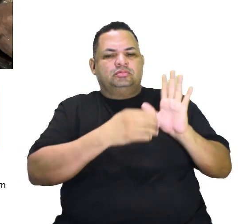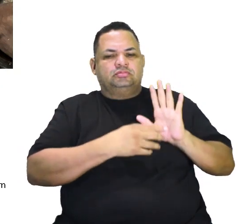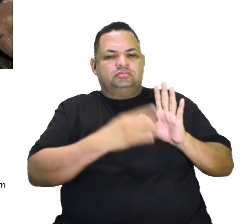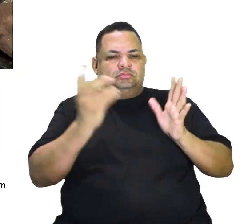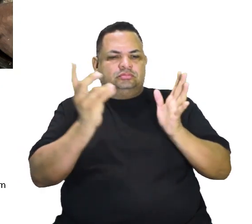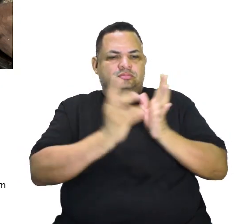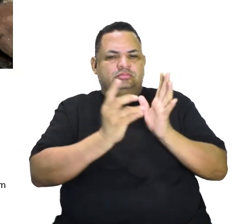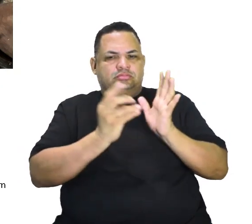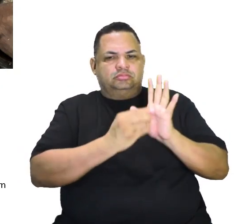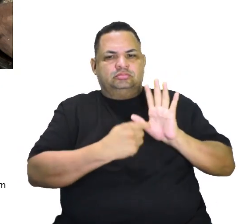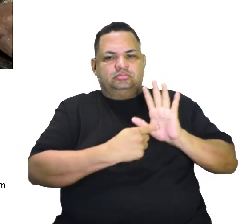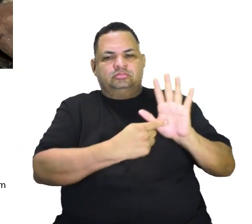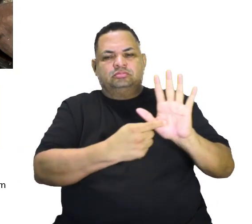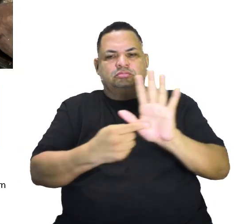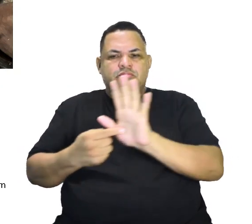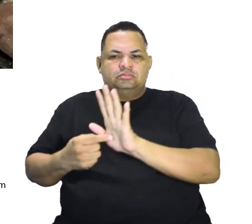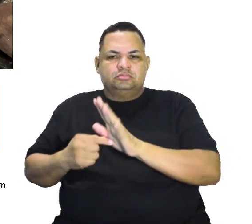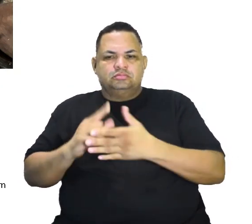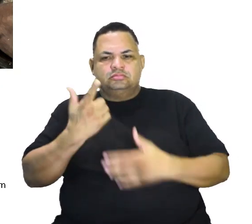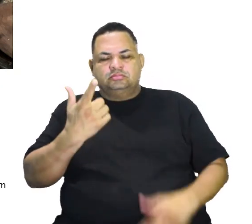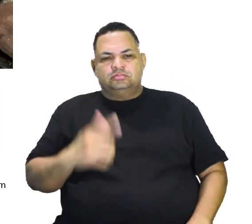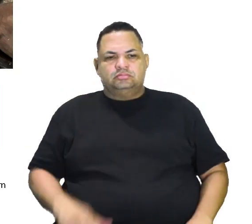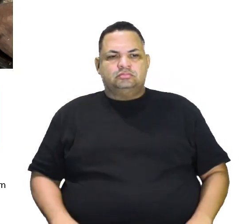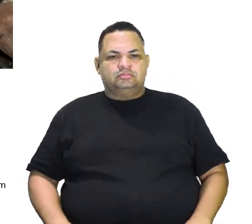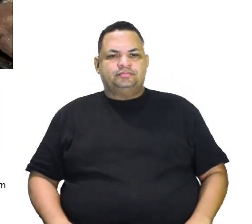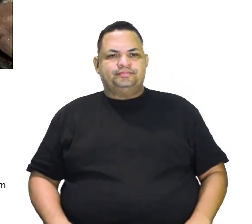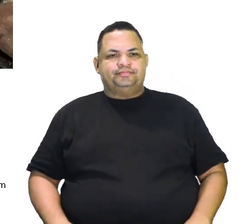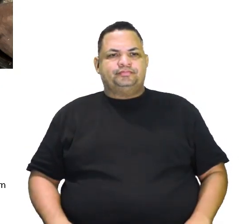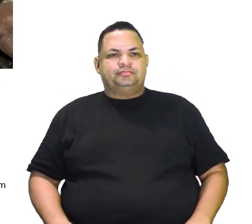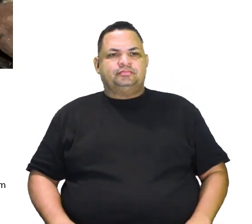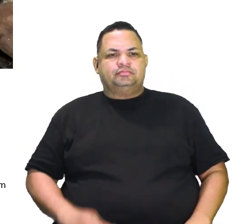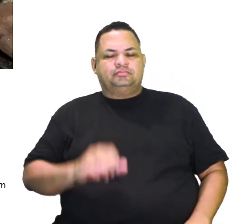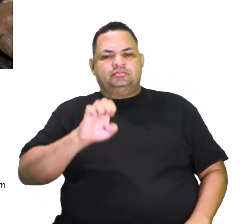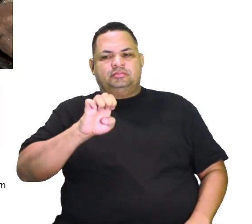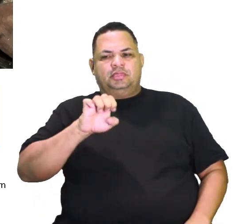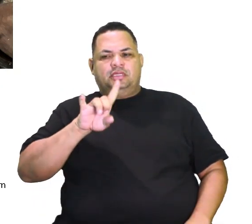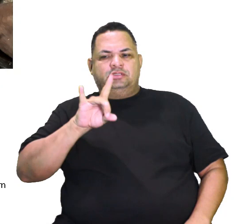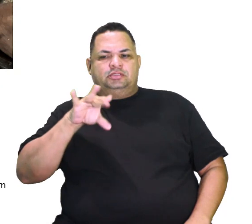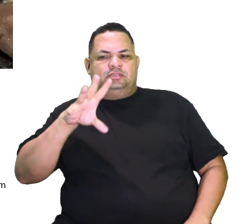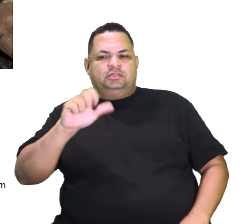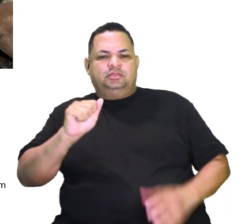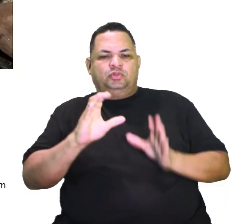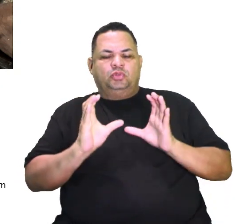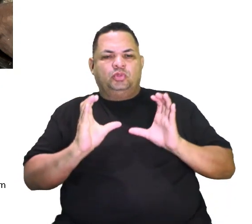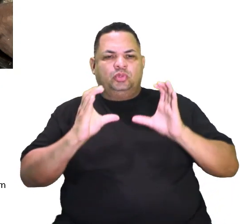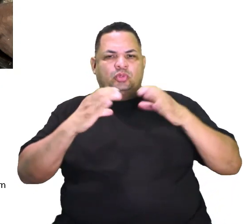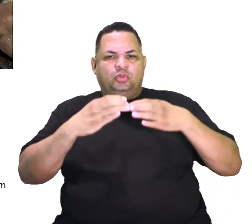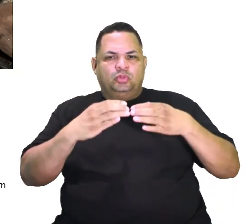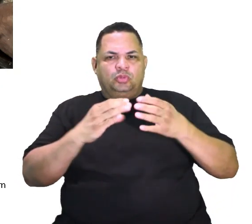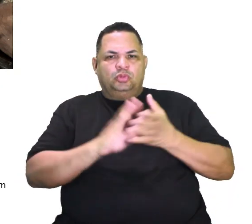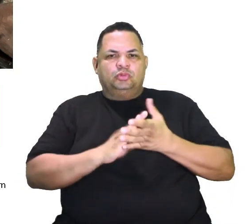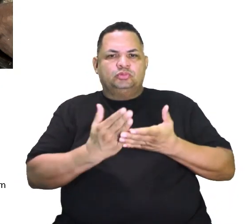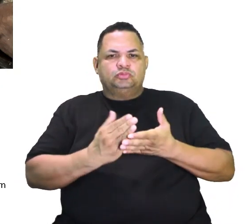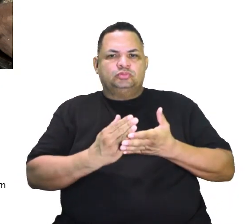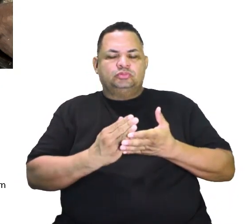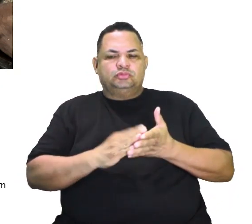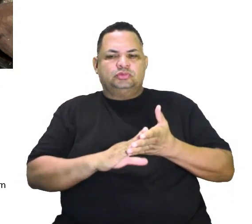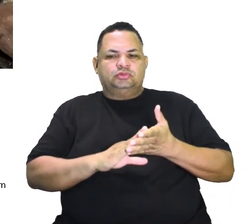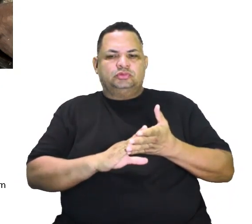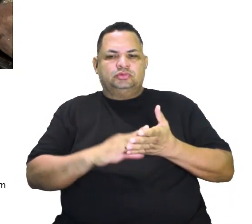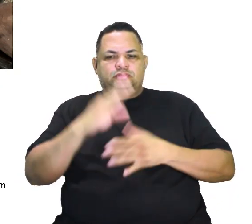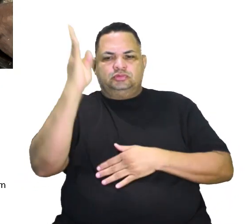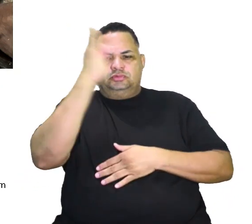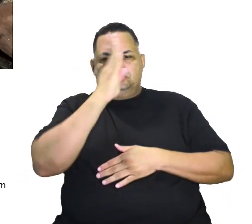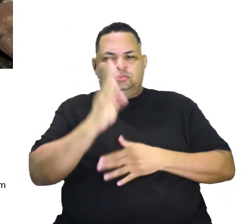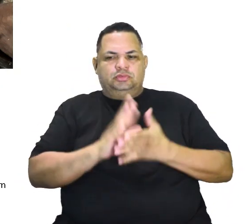no local. Essa etnia, os suruís, são um grupo de indígenas brasileiros do